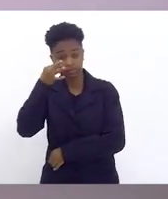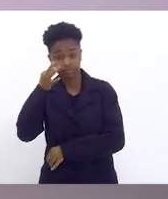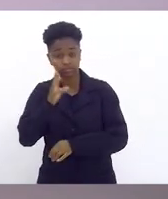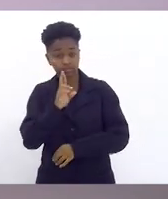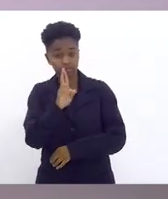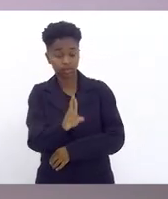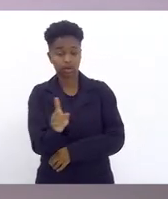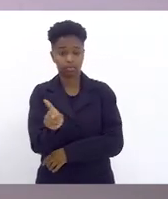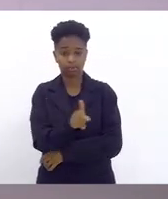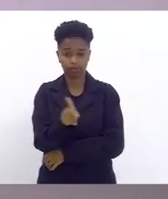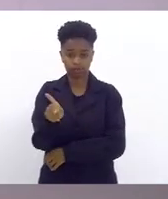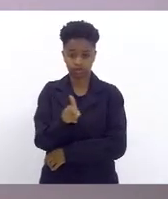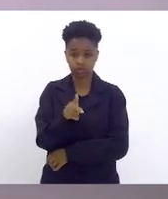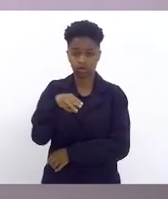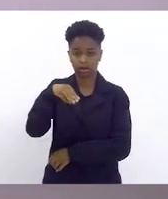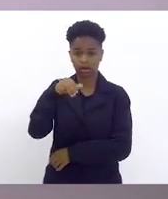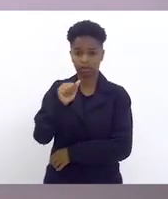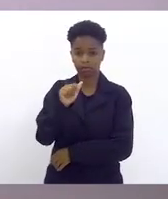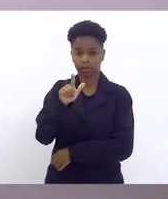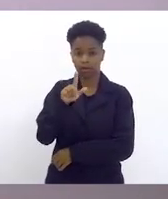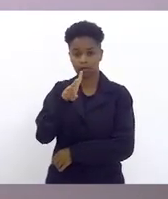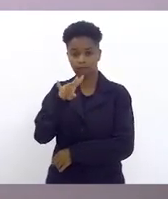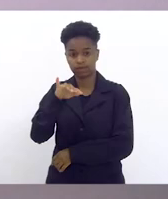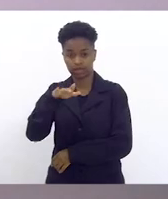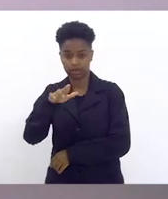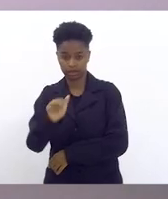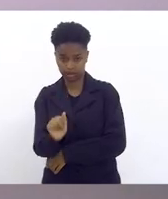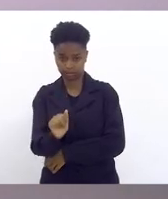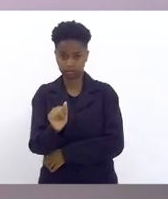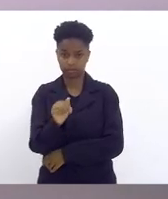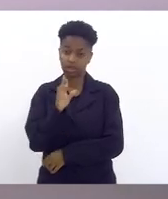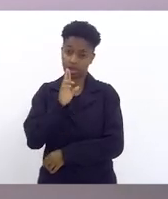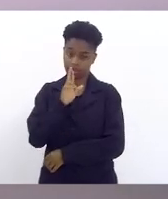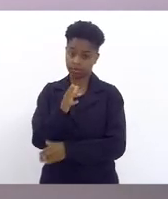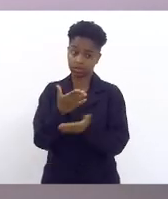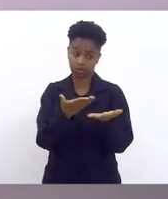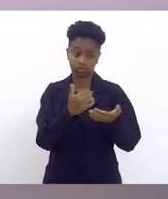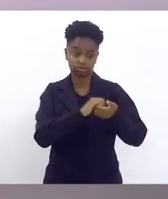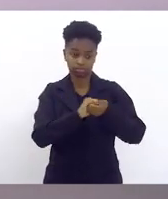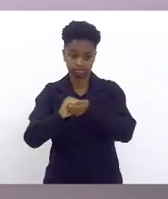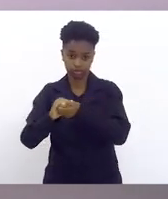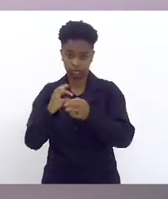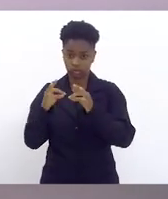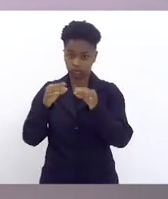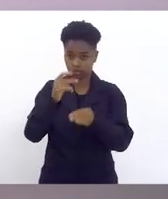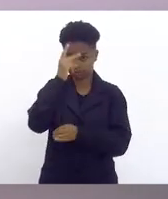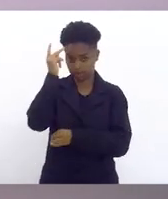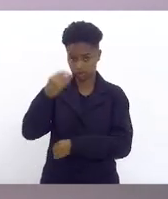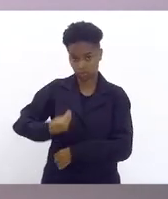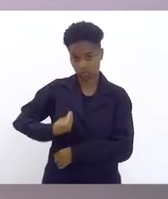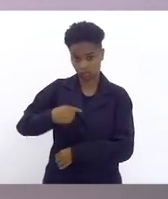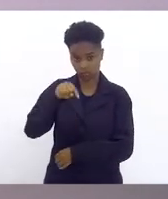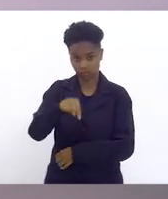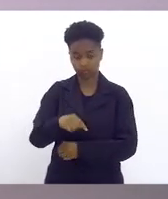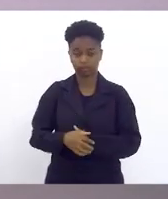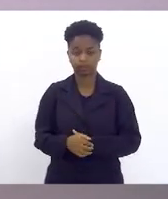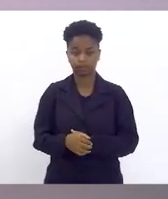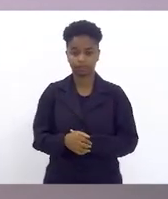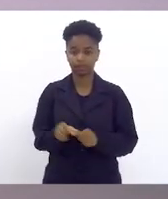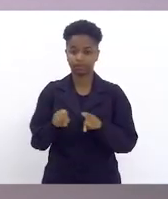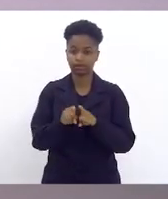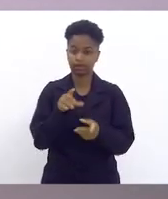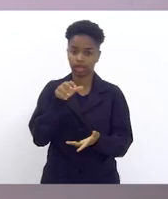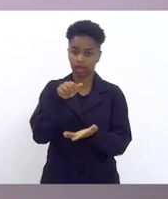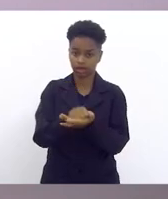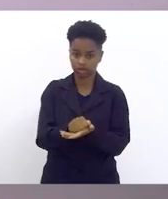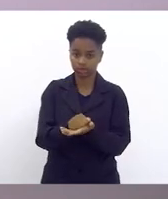queridíssima professora Divina tuttman tá em nome dela saudar todas as pessoas aqui presentes e registrar